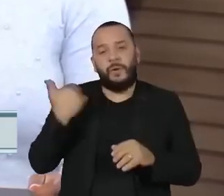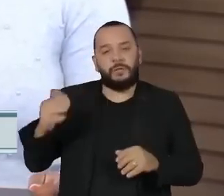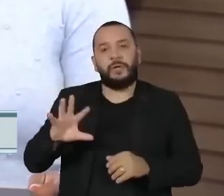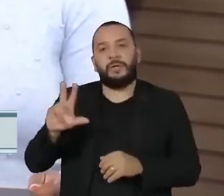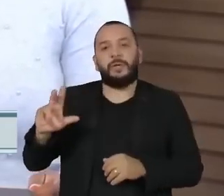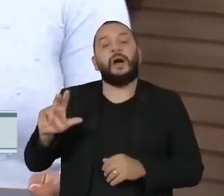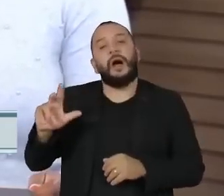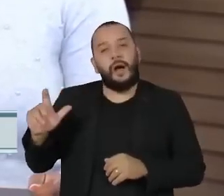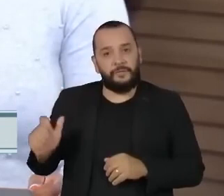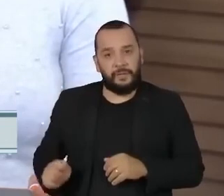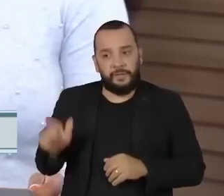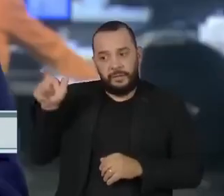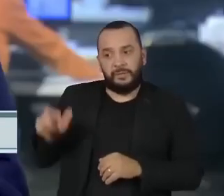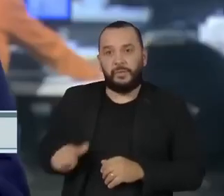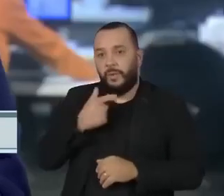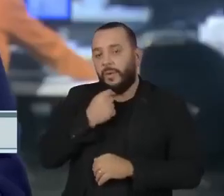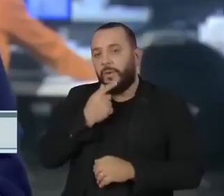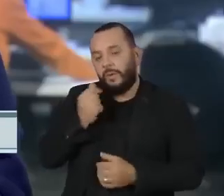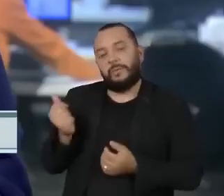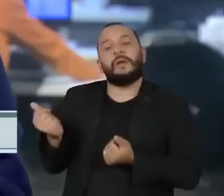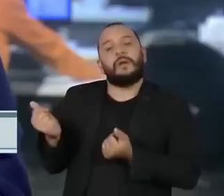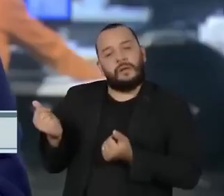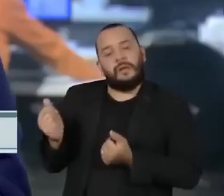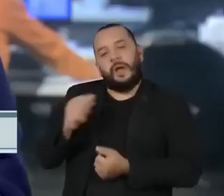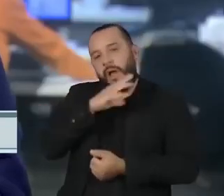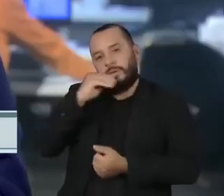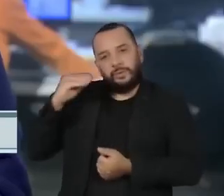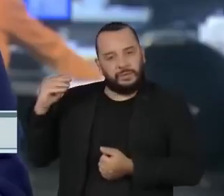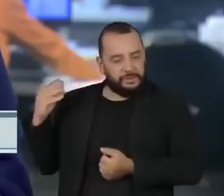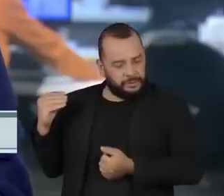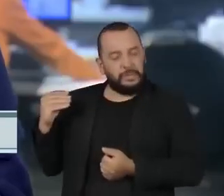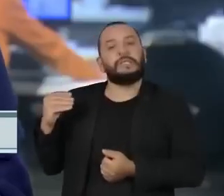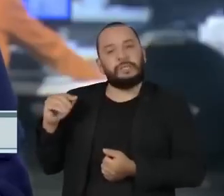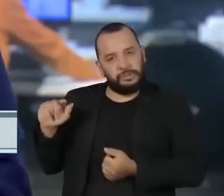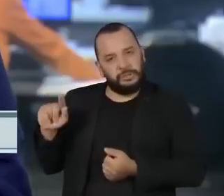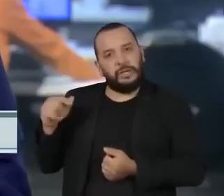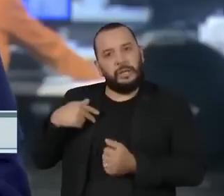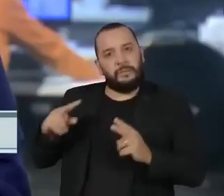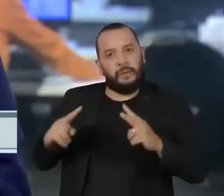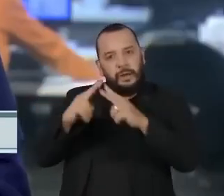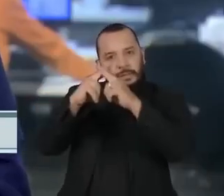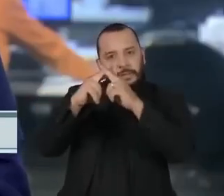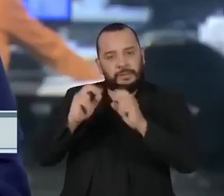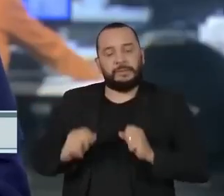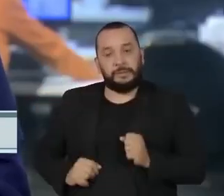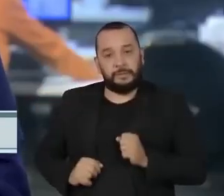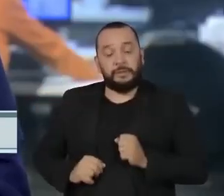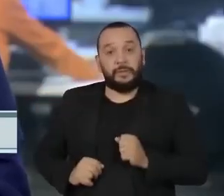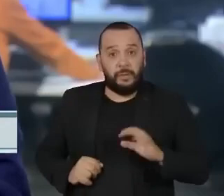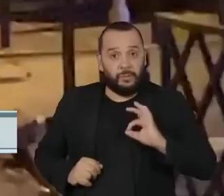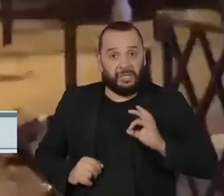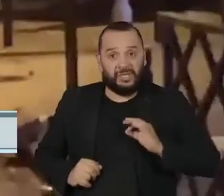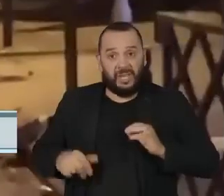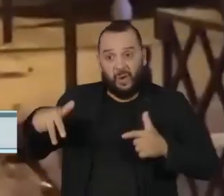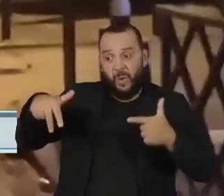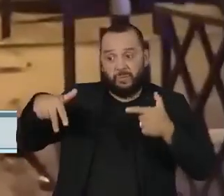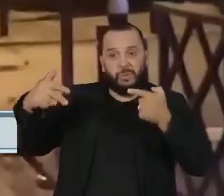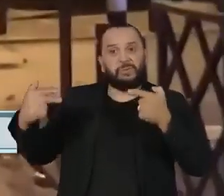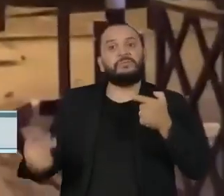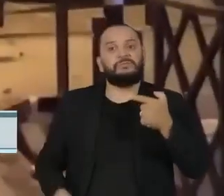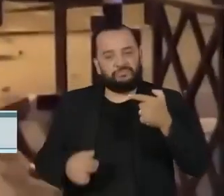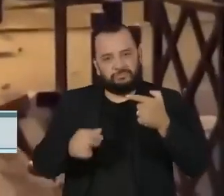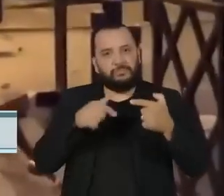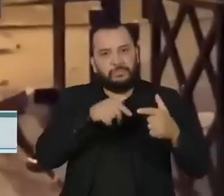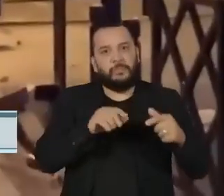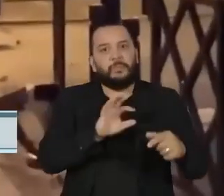nos subúrbios de Paris. O policial que atirou no jovem está preso e será investigado por homicídio. Carros